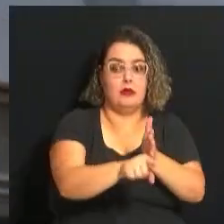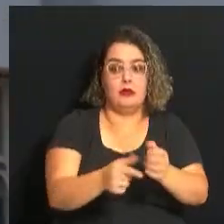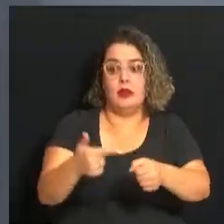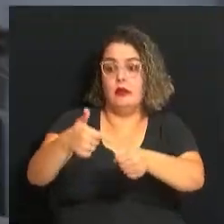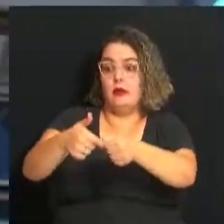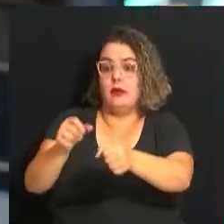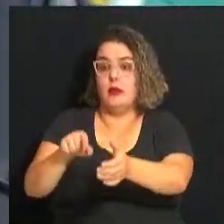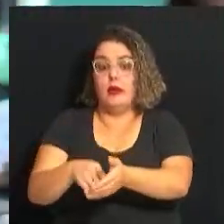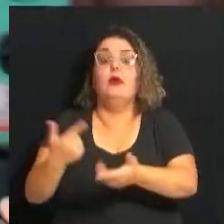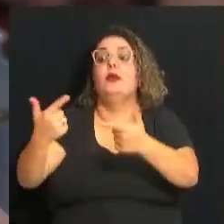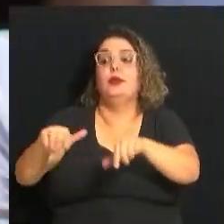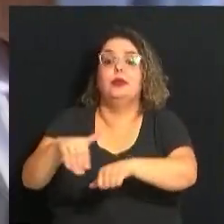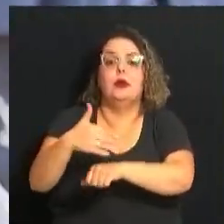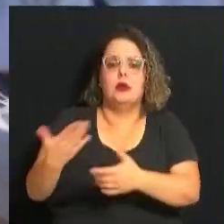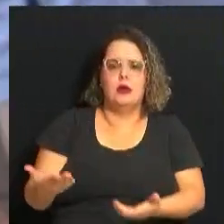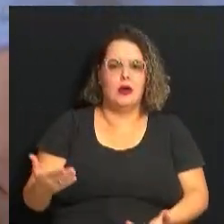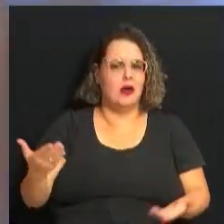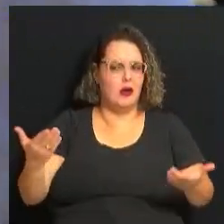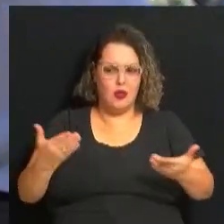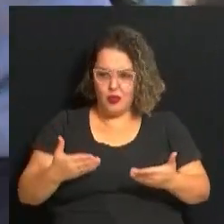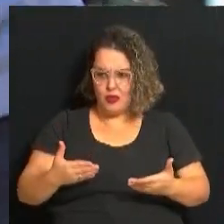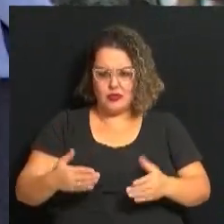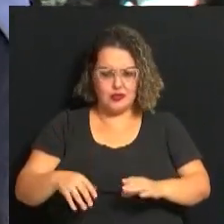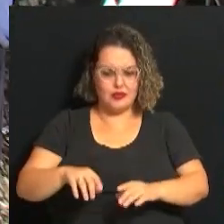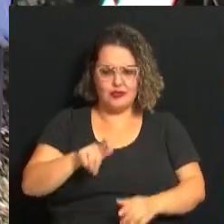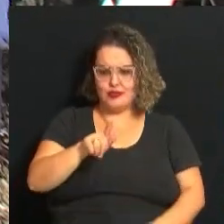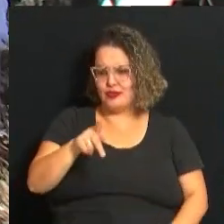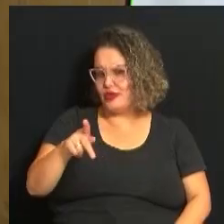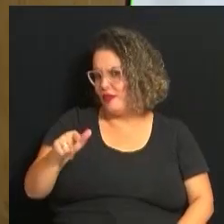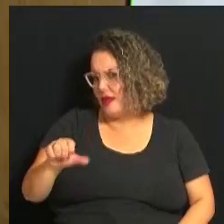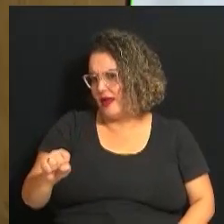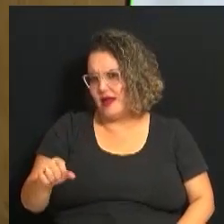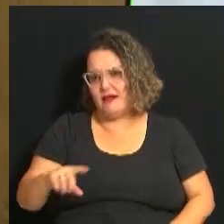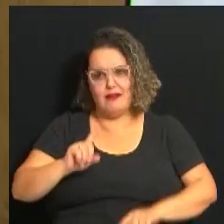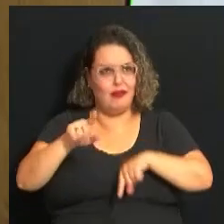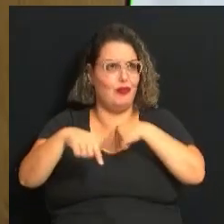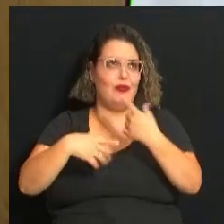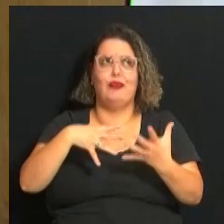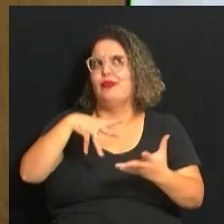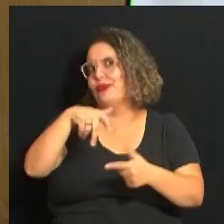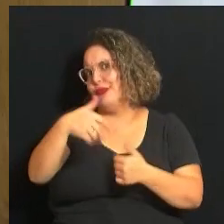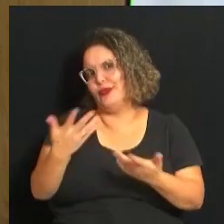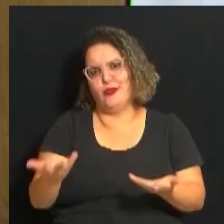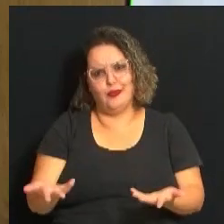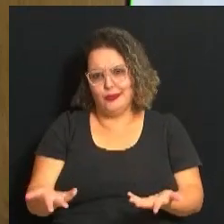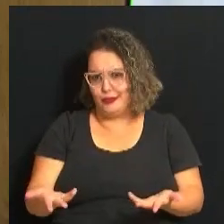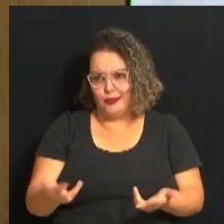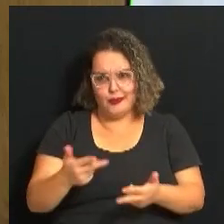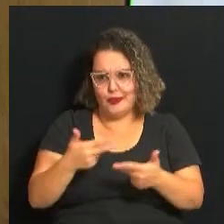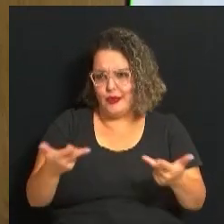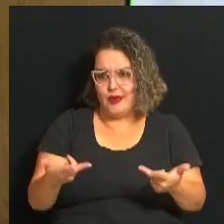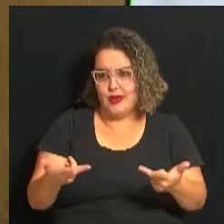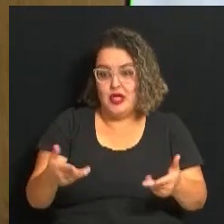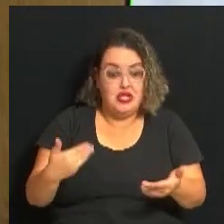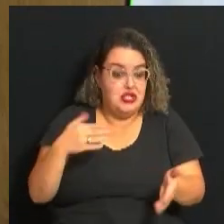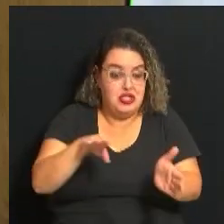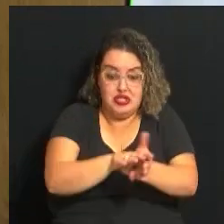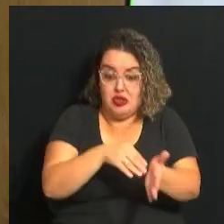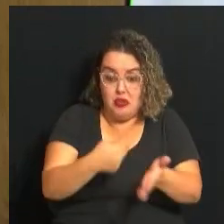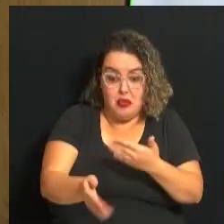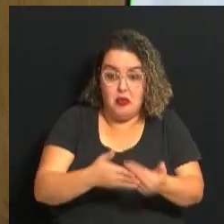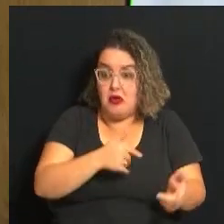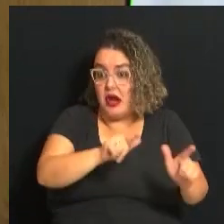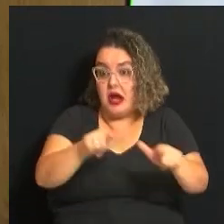fica tal lugar? Hoje você coloca ali. É outro mundo. Né? É outro mundo. Você você chega em qualquer lugar, né? Exatamente. É uma